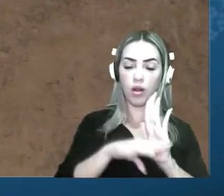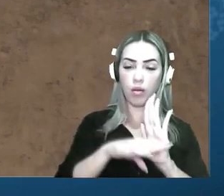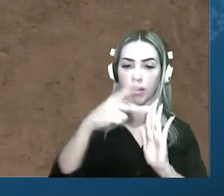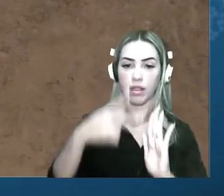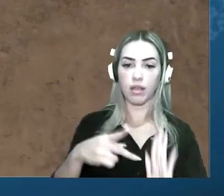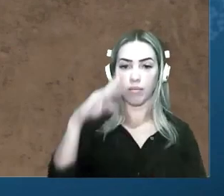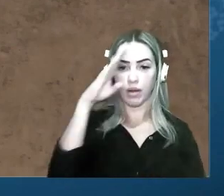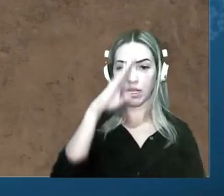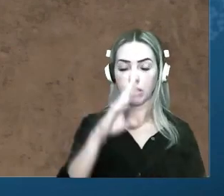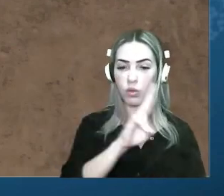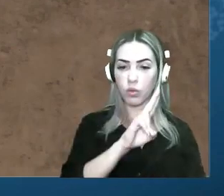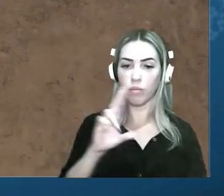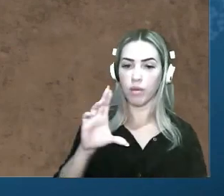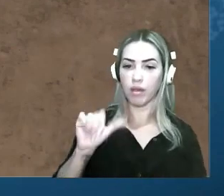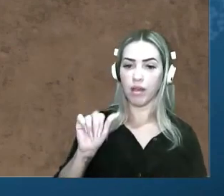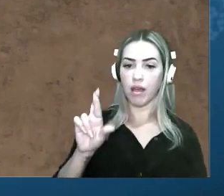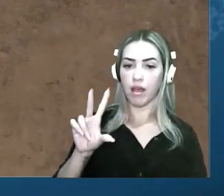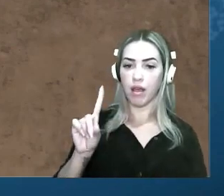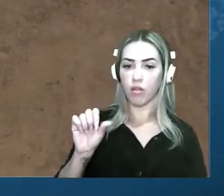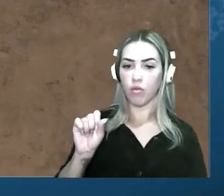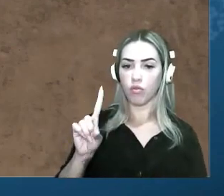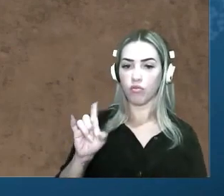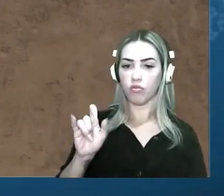Carlos Diego Chalegre.